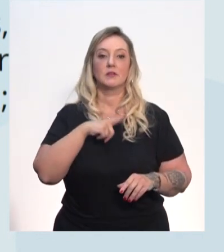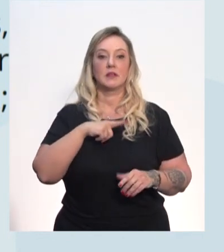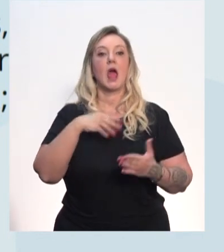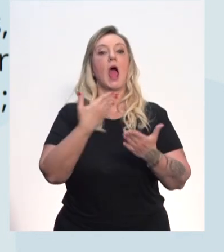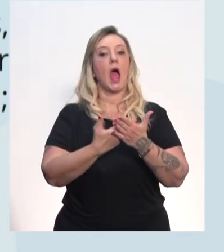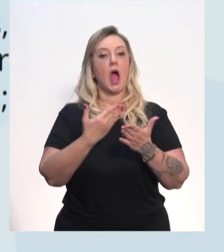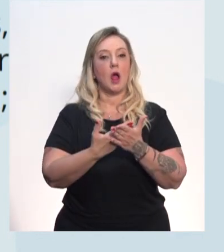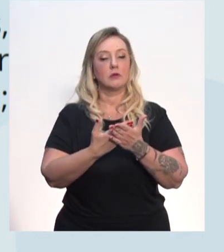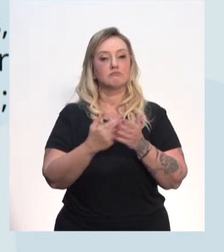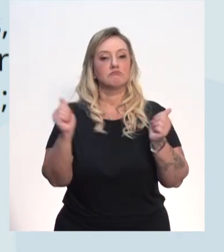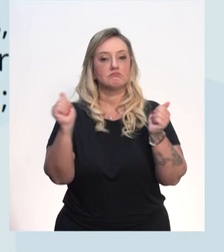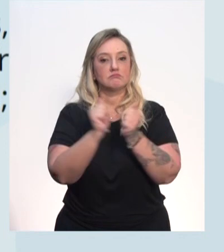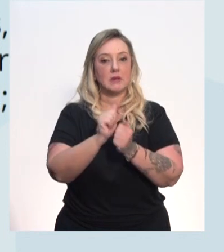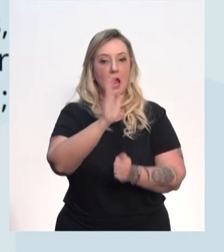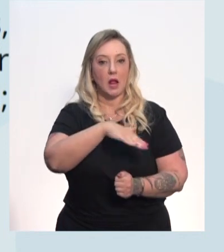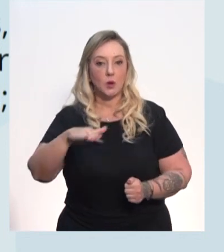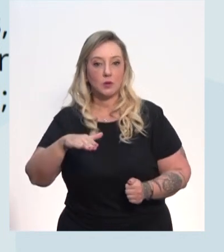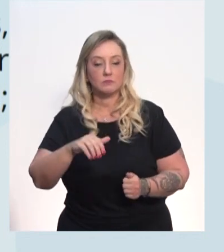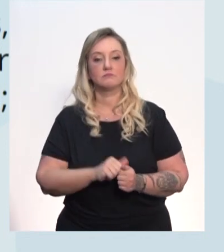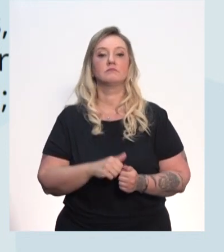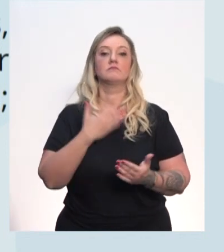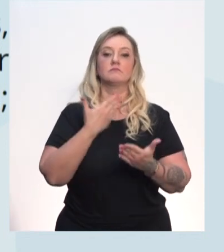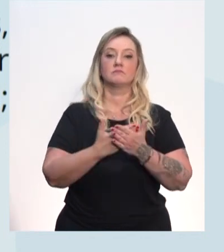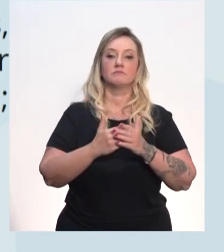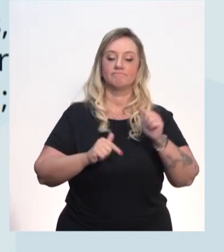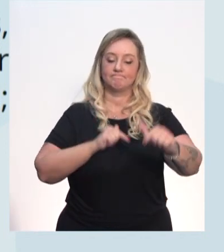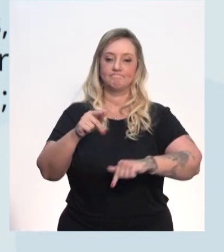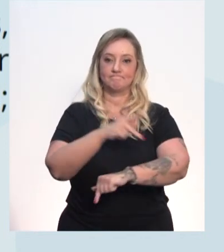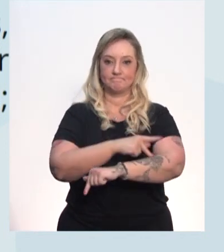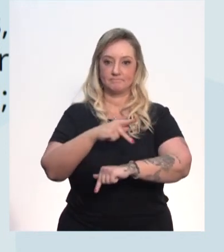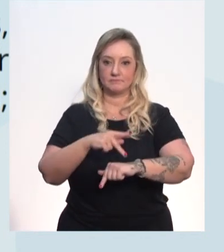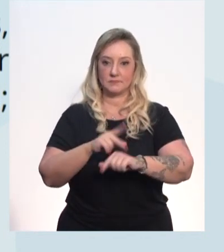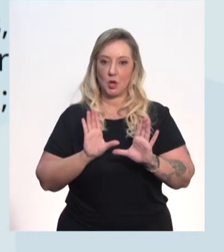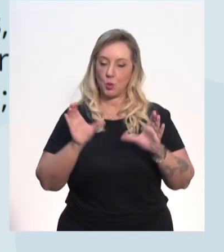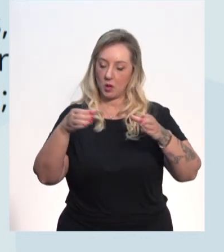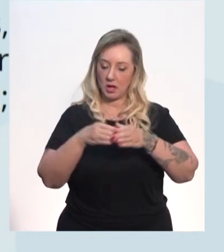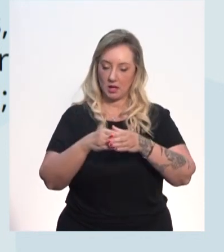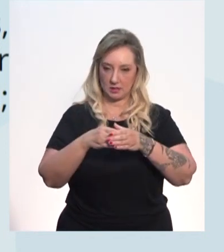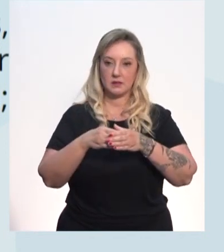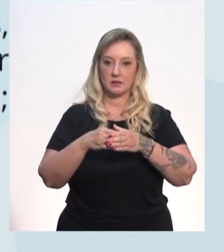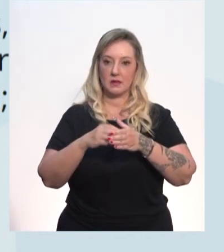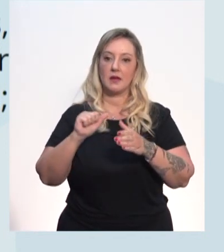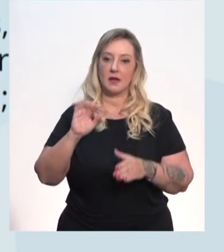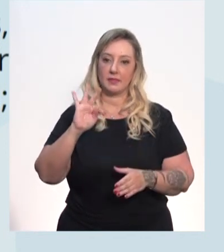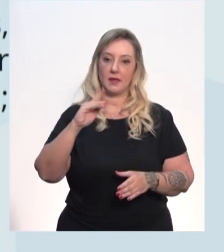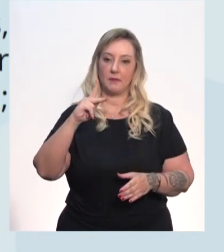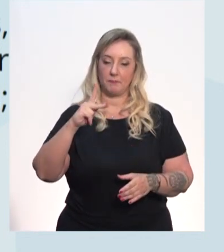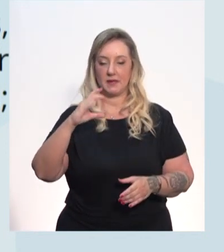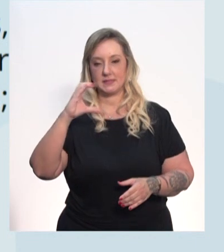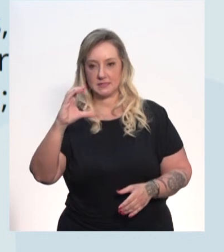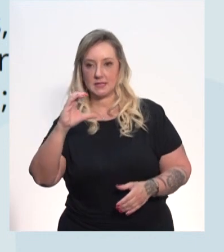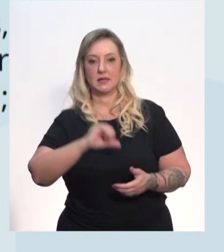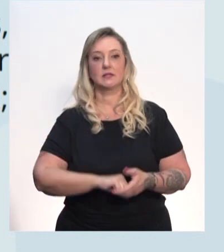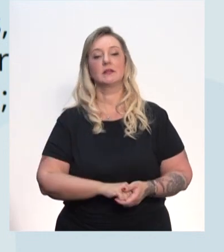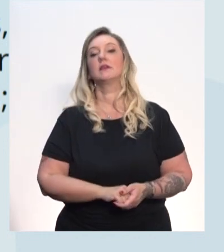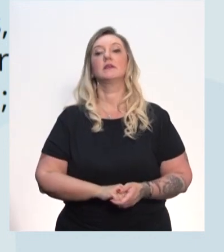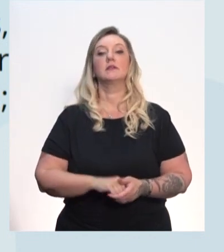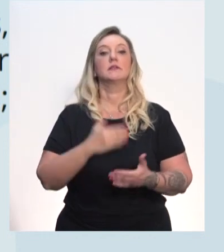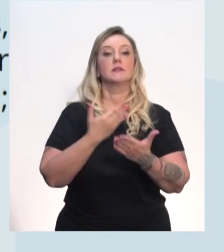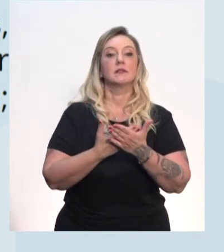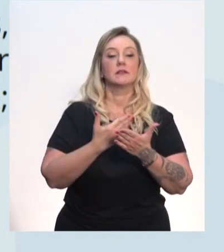16/12/2019, ela não foi alterada, né? Até vou pedir para colocarem aí na tela, por favor. E